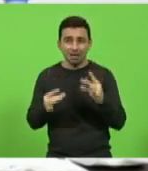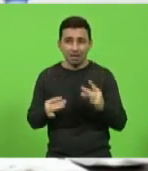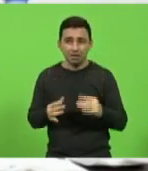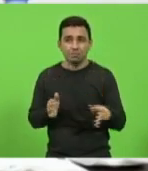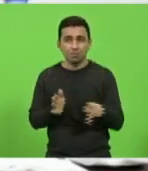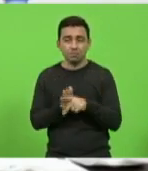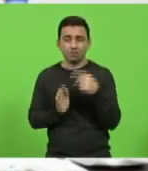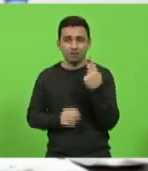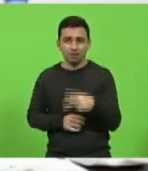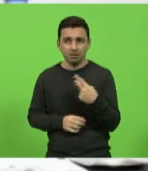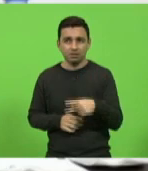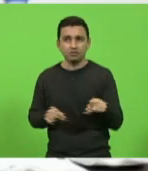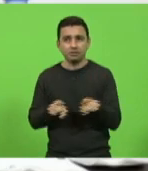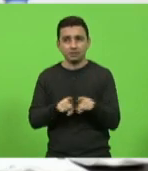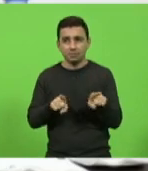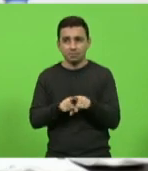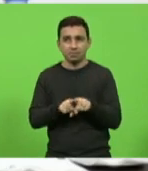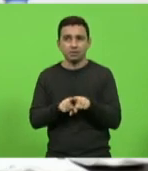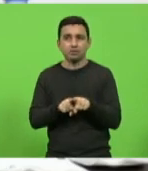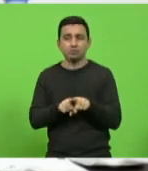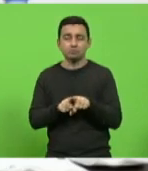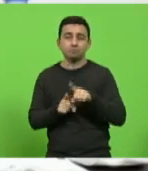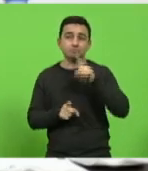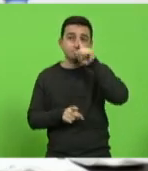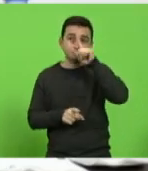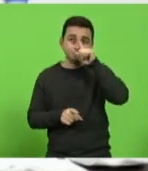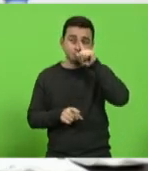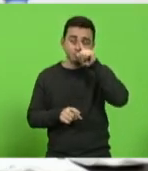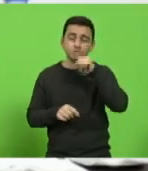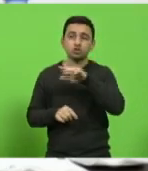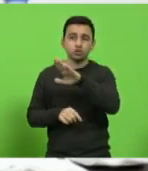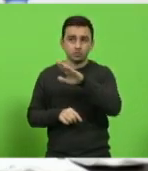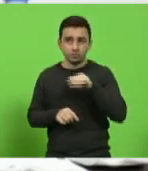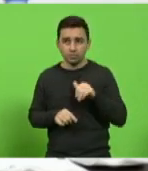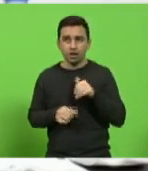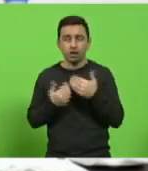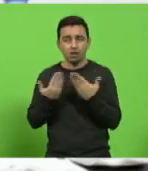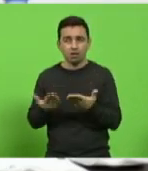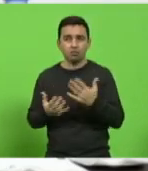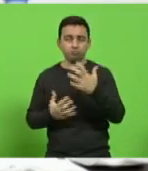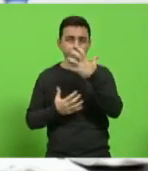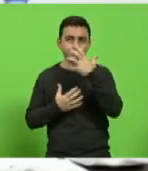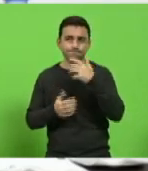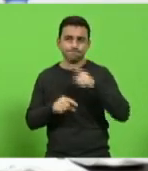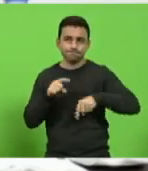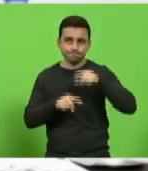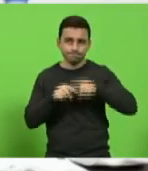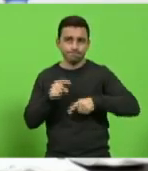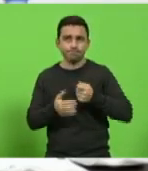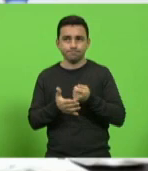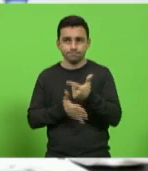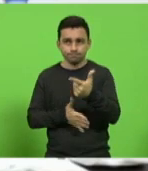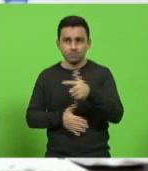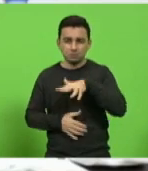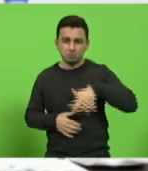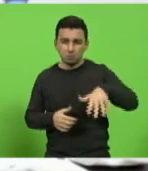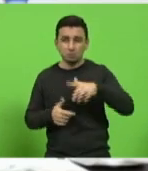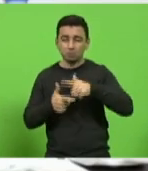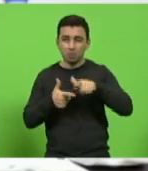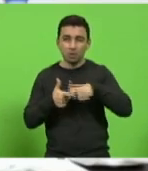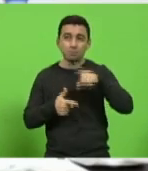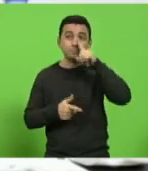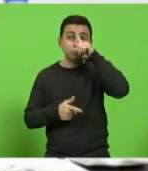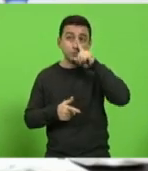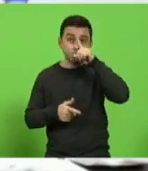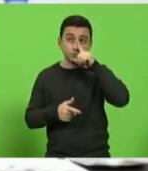e mesmo da Assunção Direta do risco de contratar a aquisição dos respiradores mesmo diante das condições hostis e